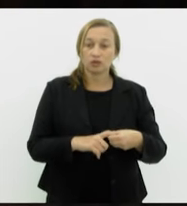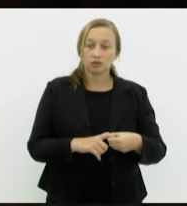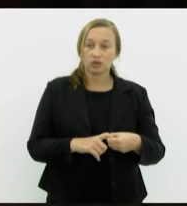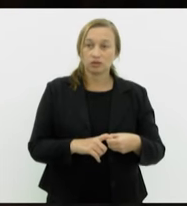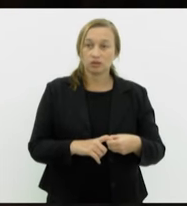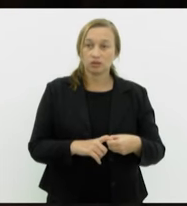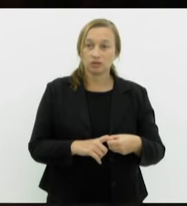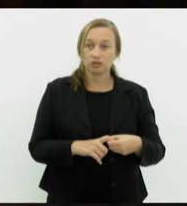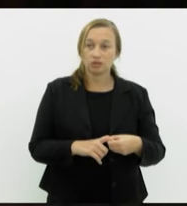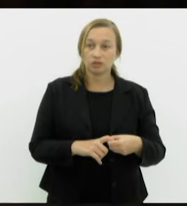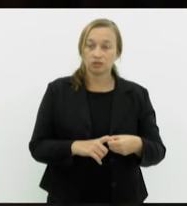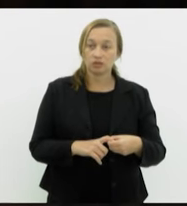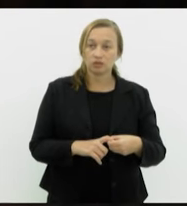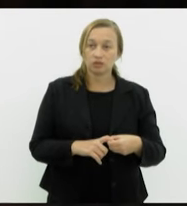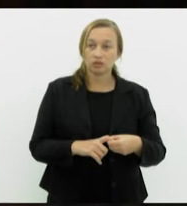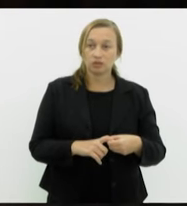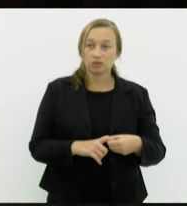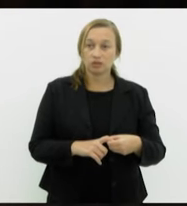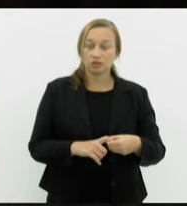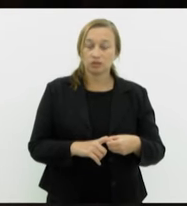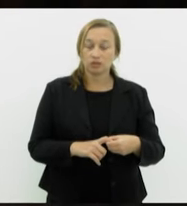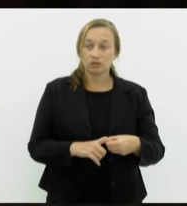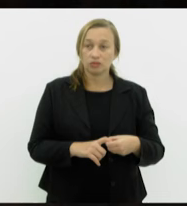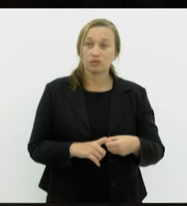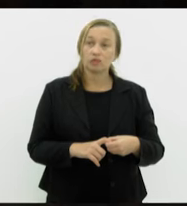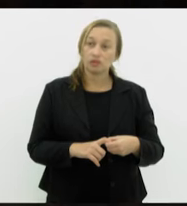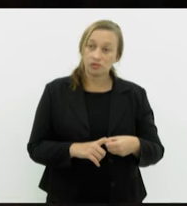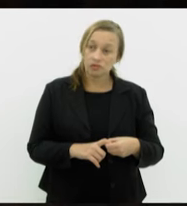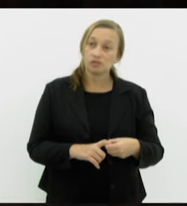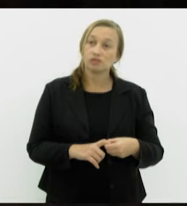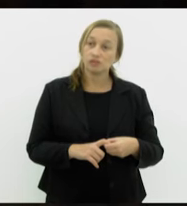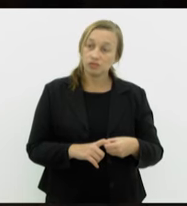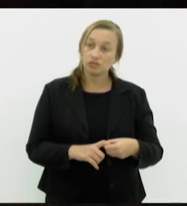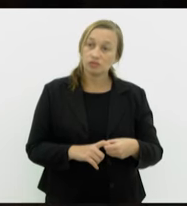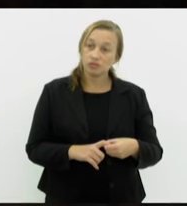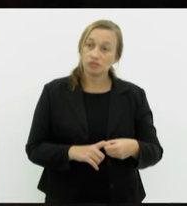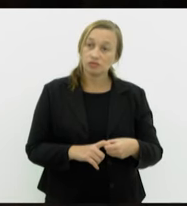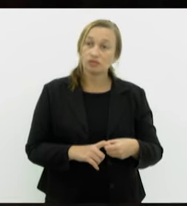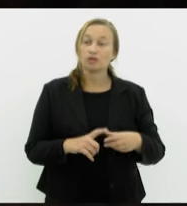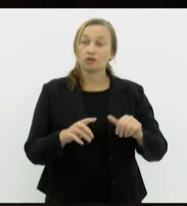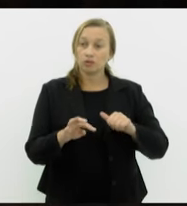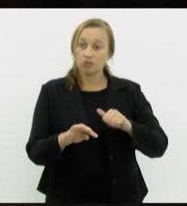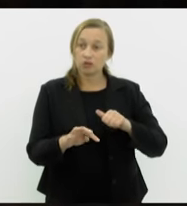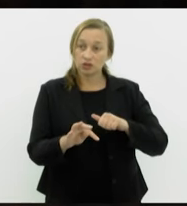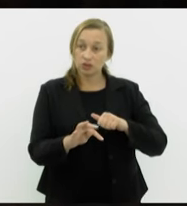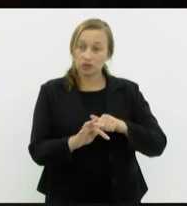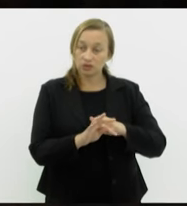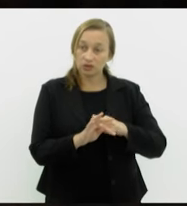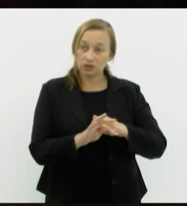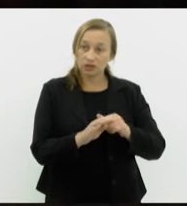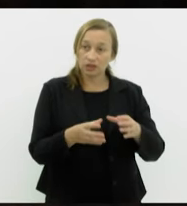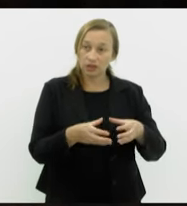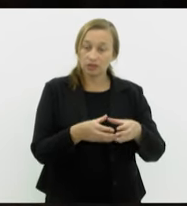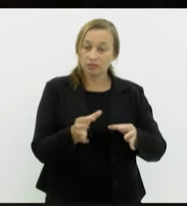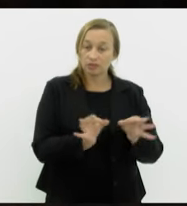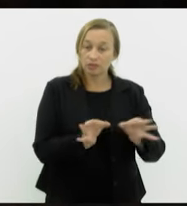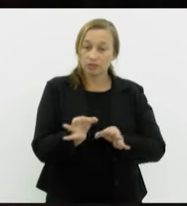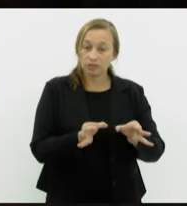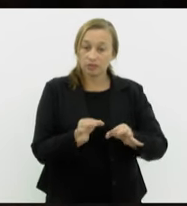Retorna ao autor para elaborar Indicação simples.